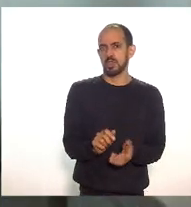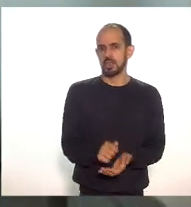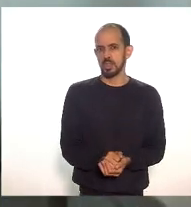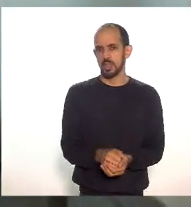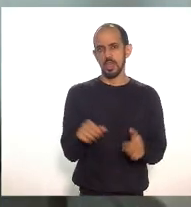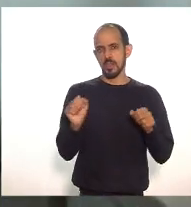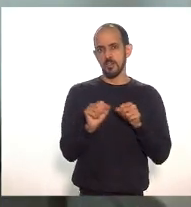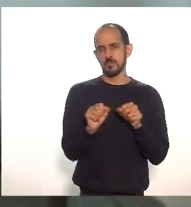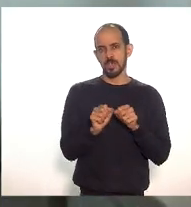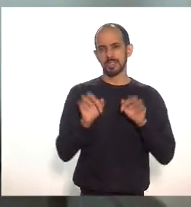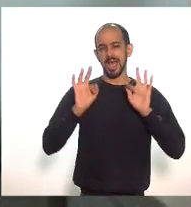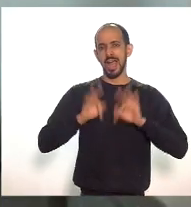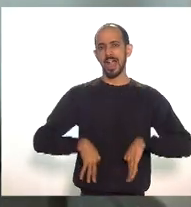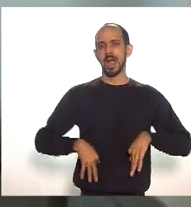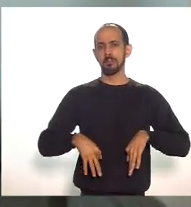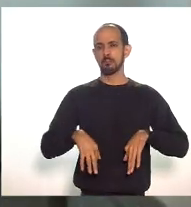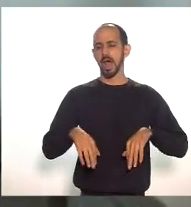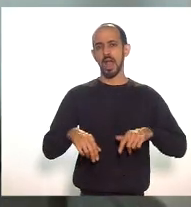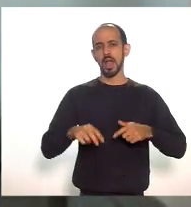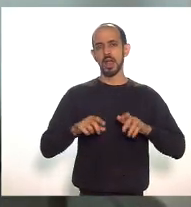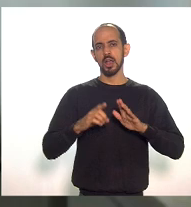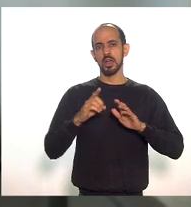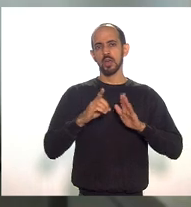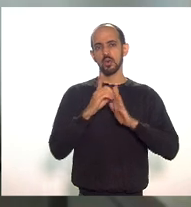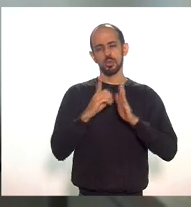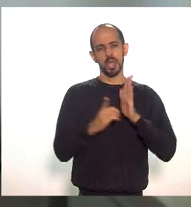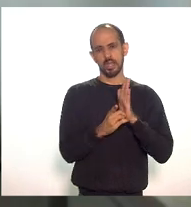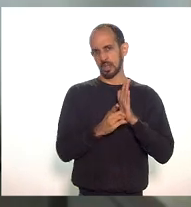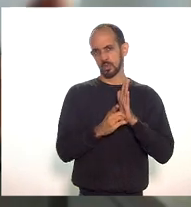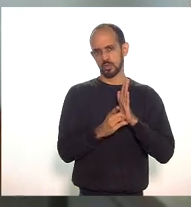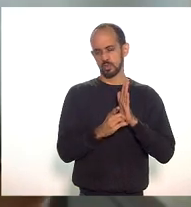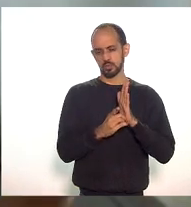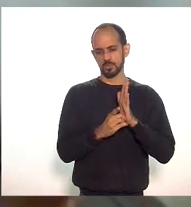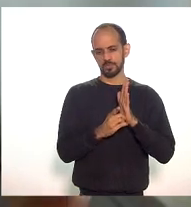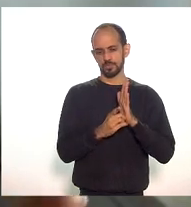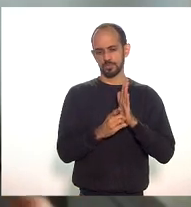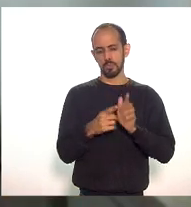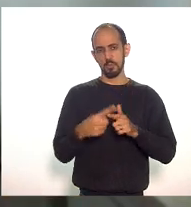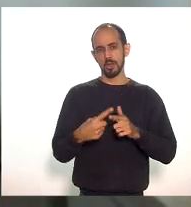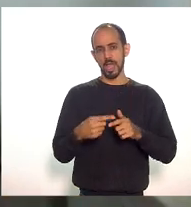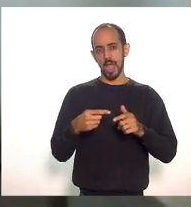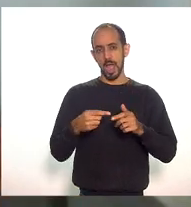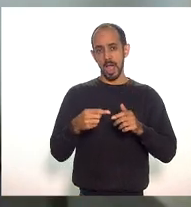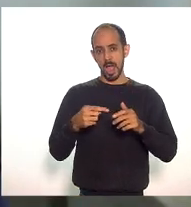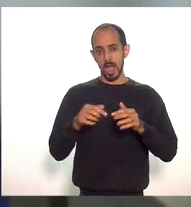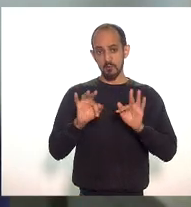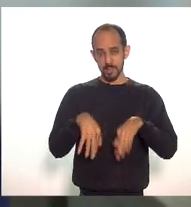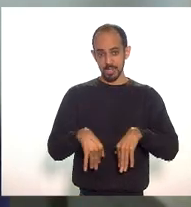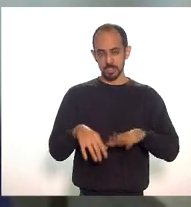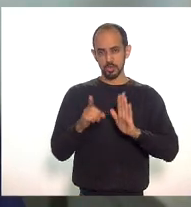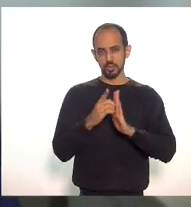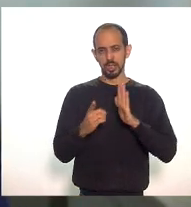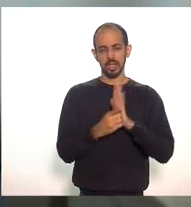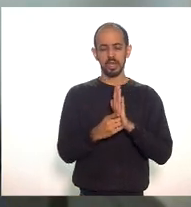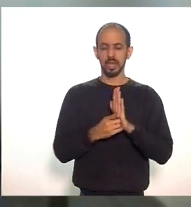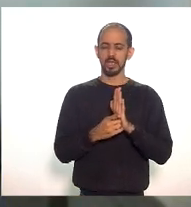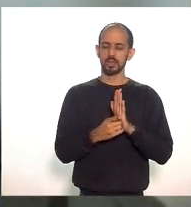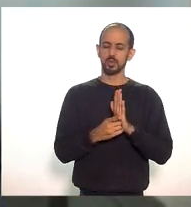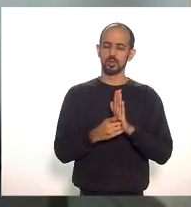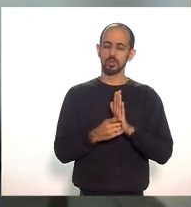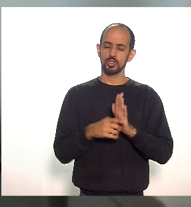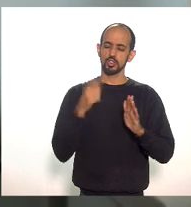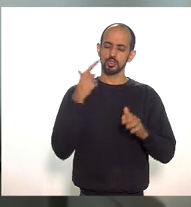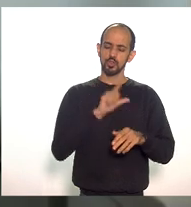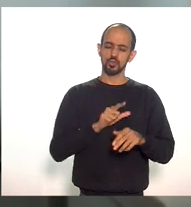e fazer cessar o efeito do de teto porque sua sogra é feito de teatro cai a licitação e